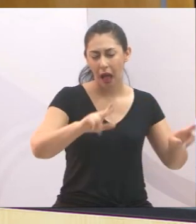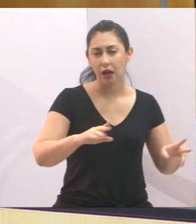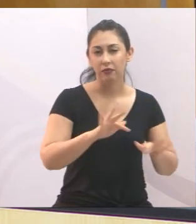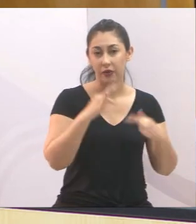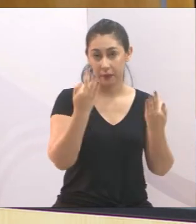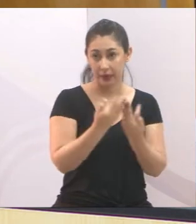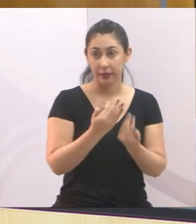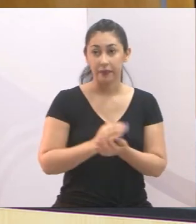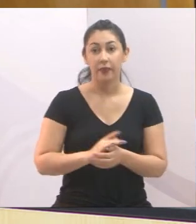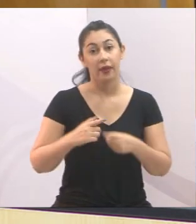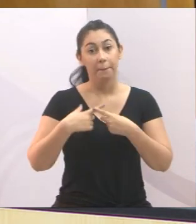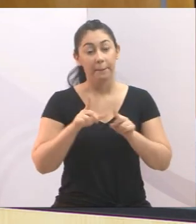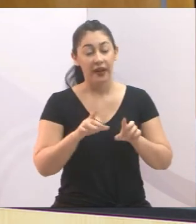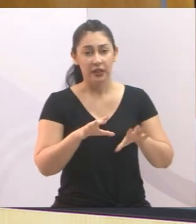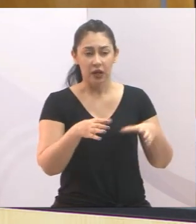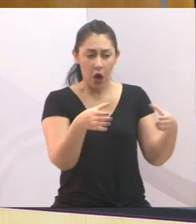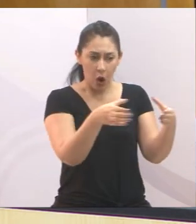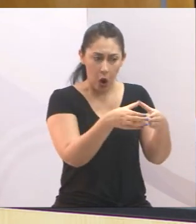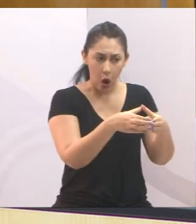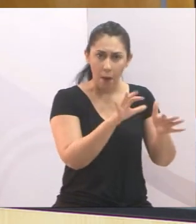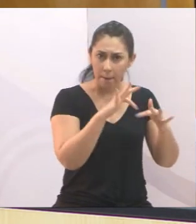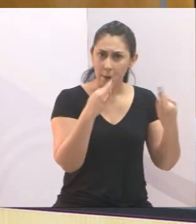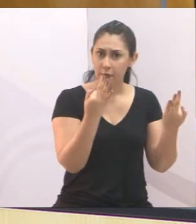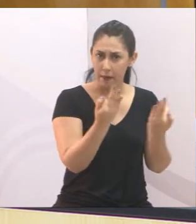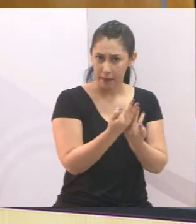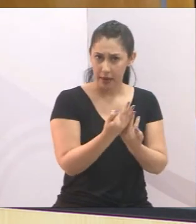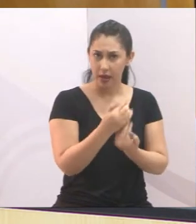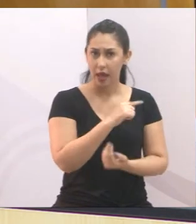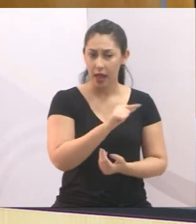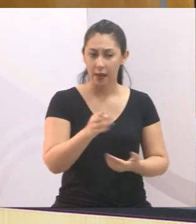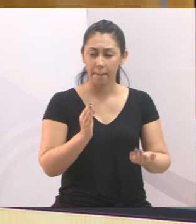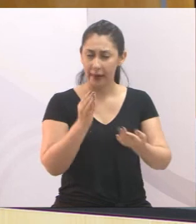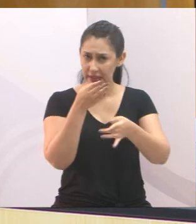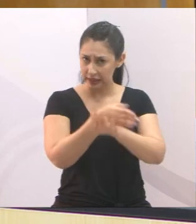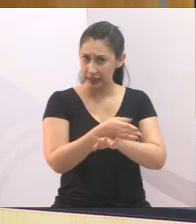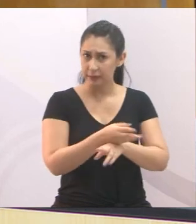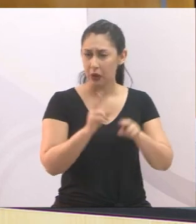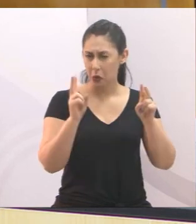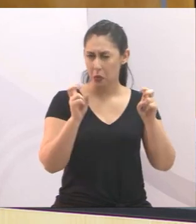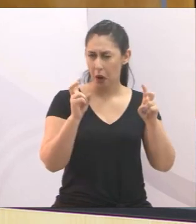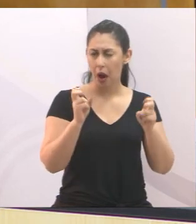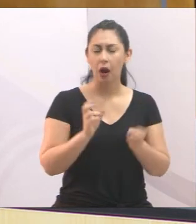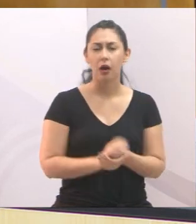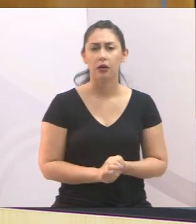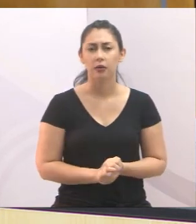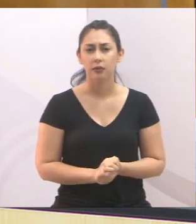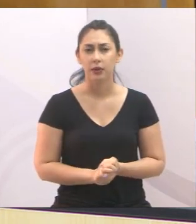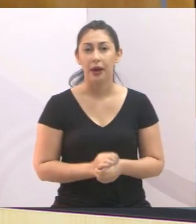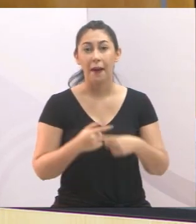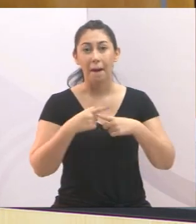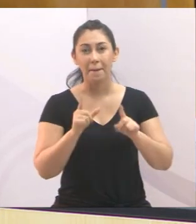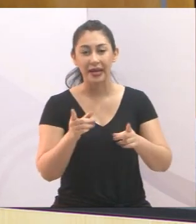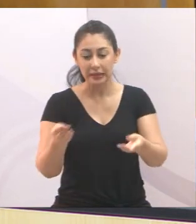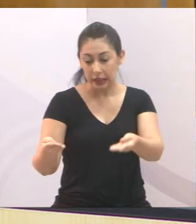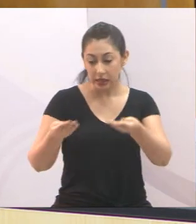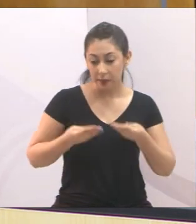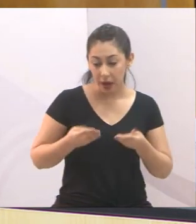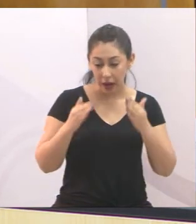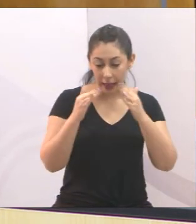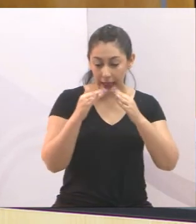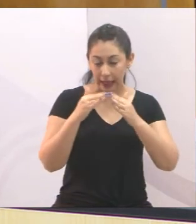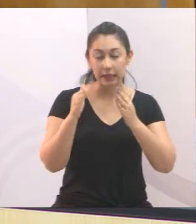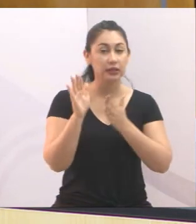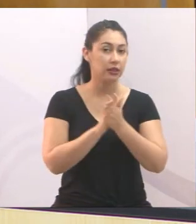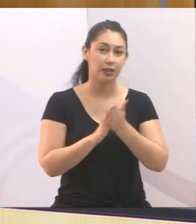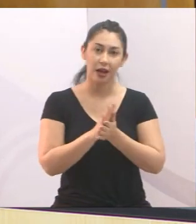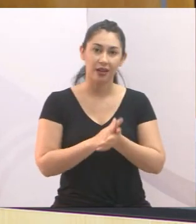que se encontram inscritos no programa Minha Casa Minha Vida, do governo federal, não foram contemplados com moradia e sem condições